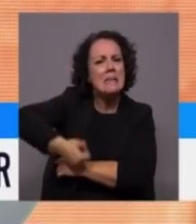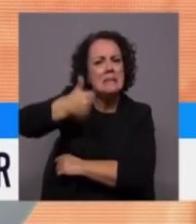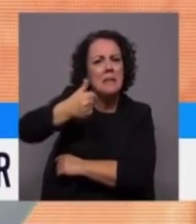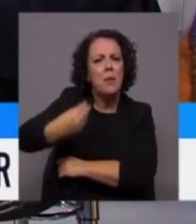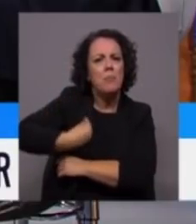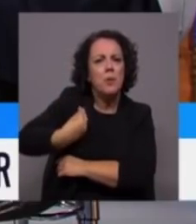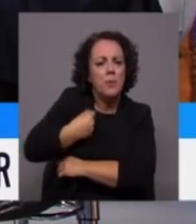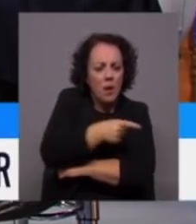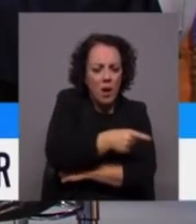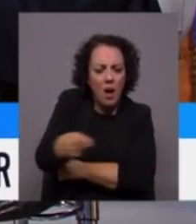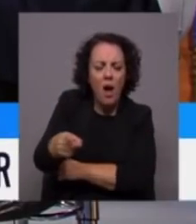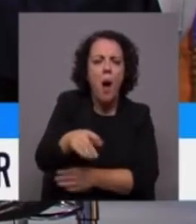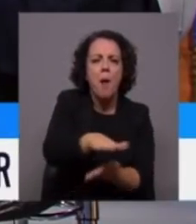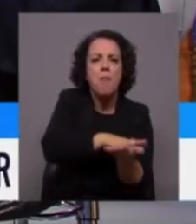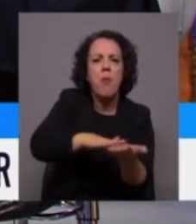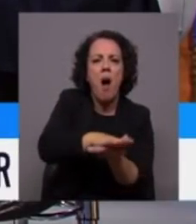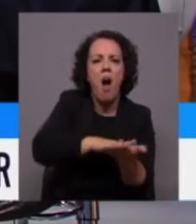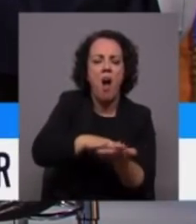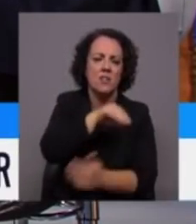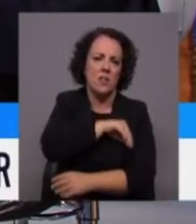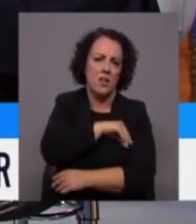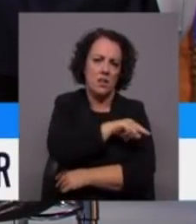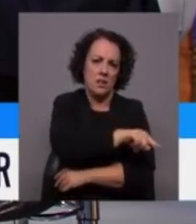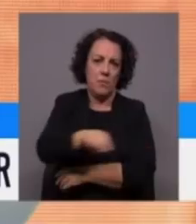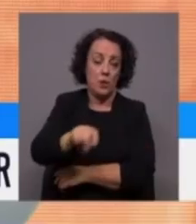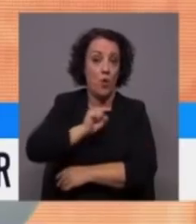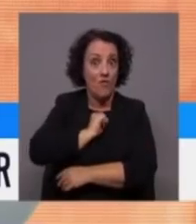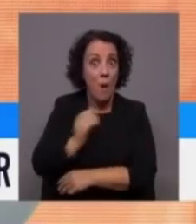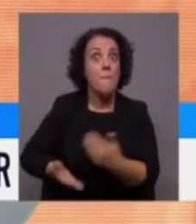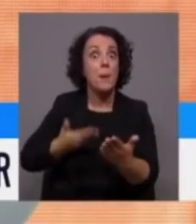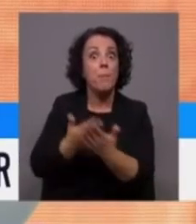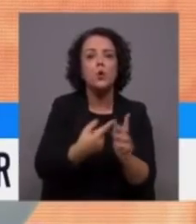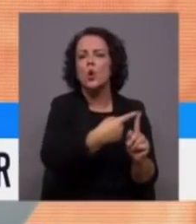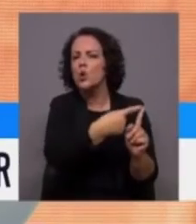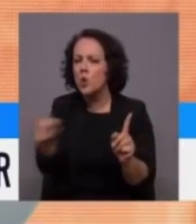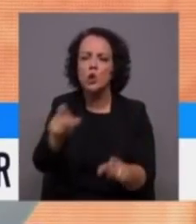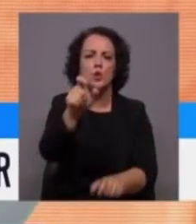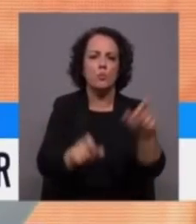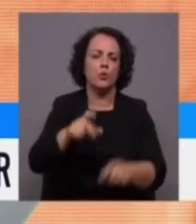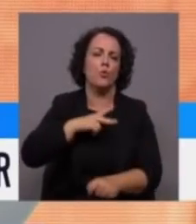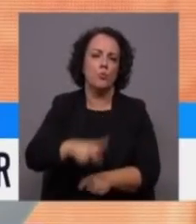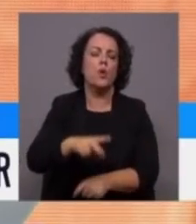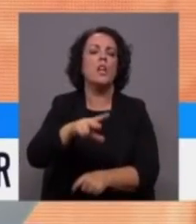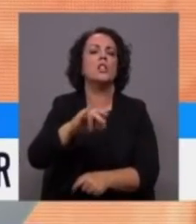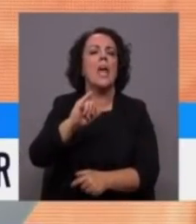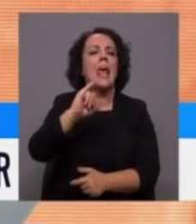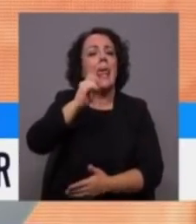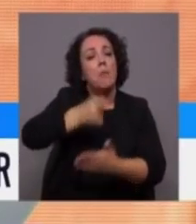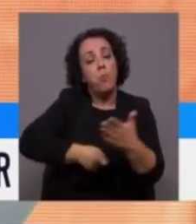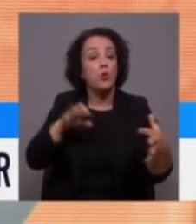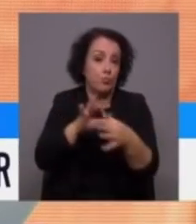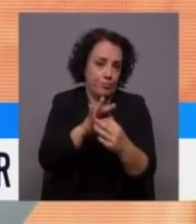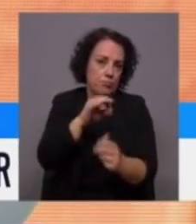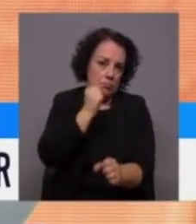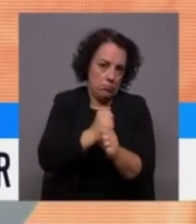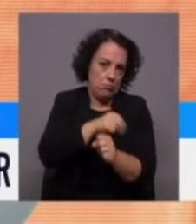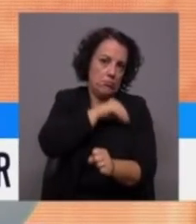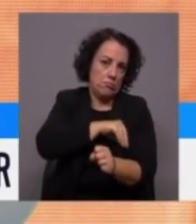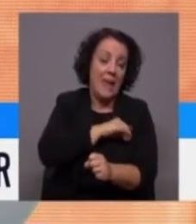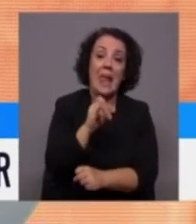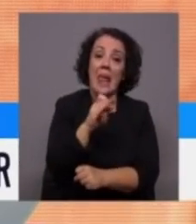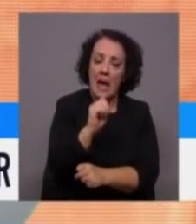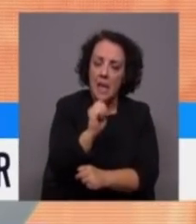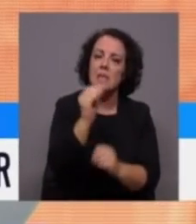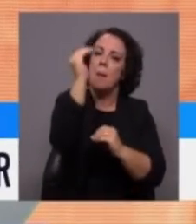preocupado com o que se passa nos calos baixo da rede metro né nossa proposta todos os países pagarão menos Impostos sobre o rendimento do trabalho -